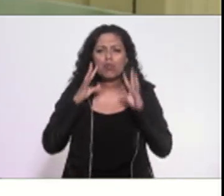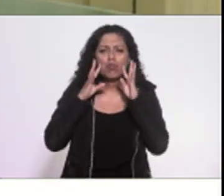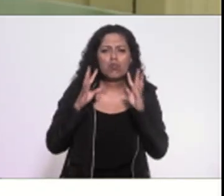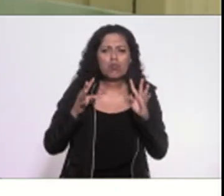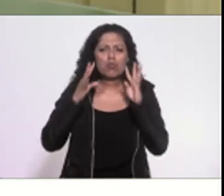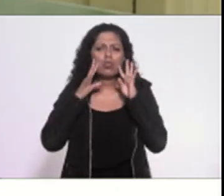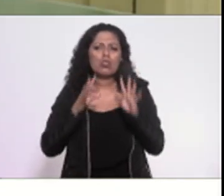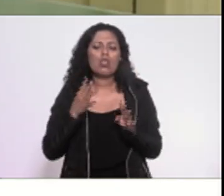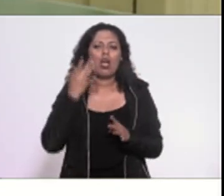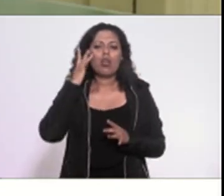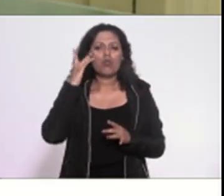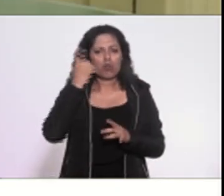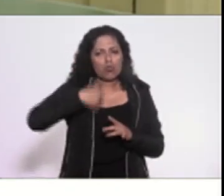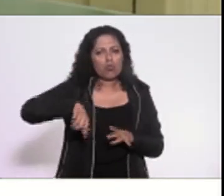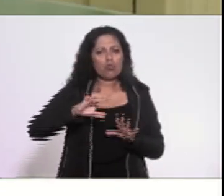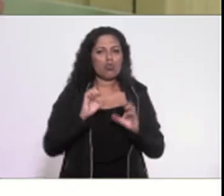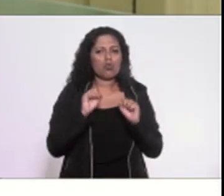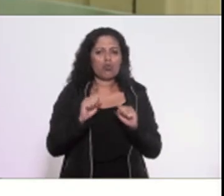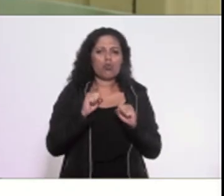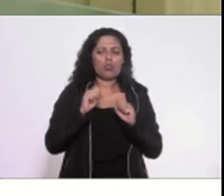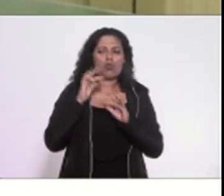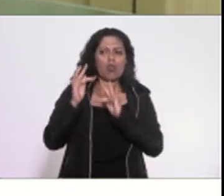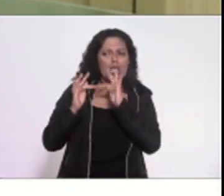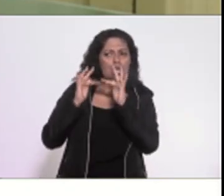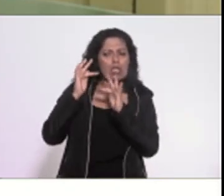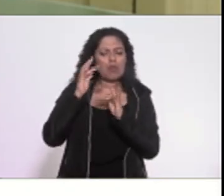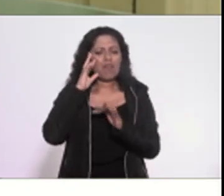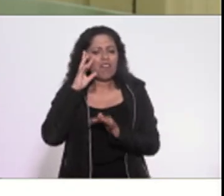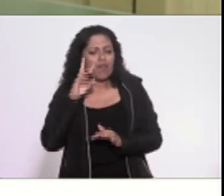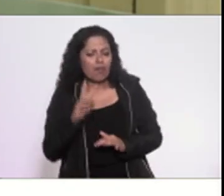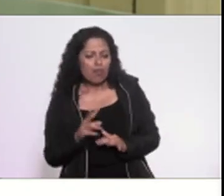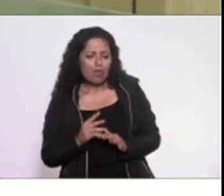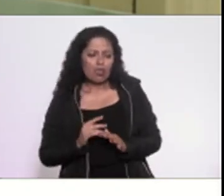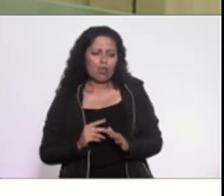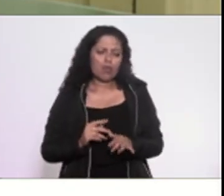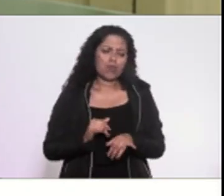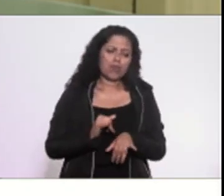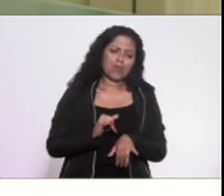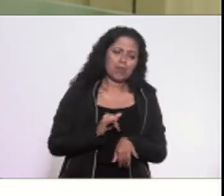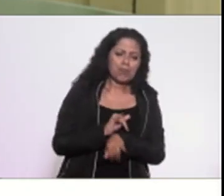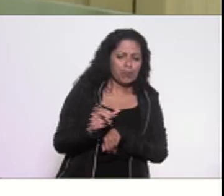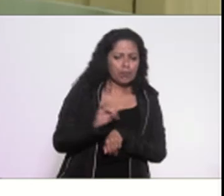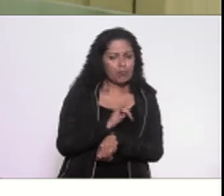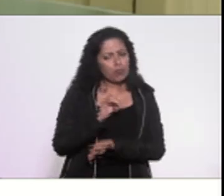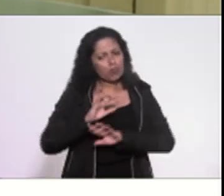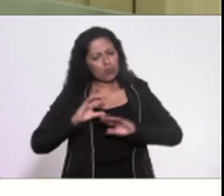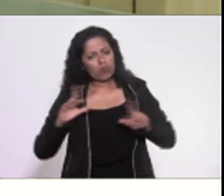Eu acho que a gente podia dar um tratamento, não sei como, talvez, ou